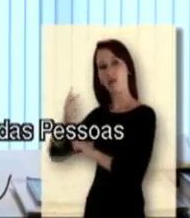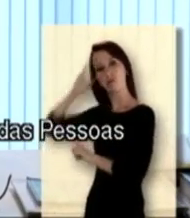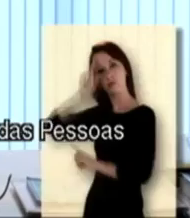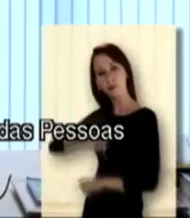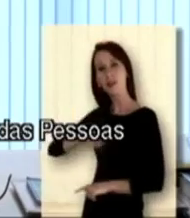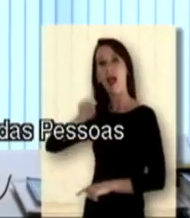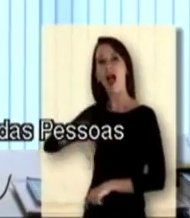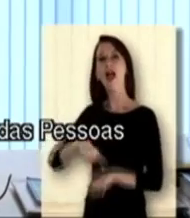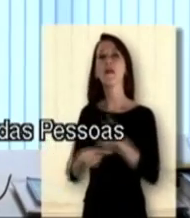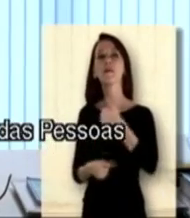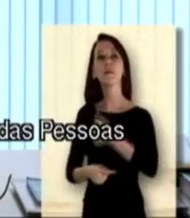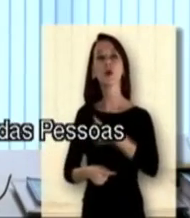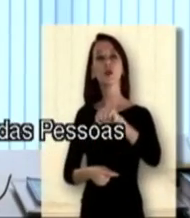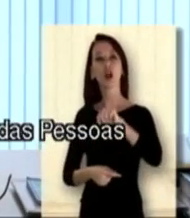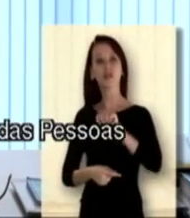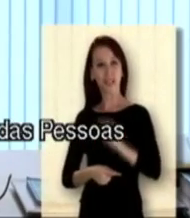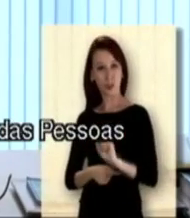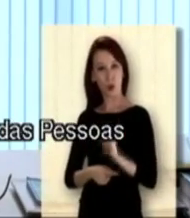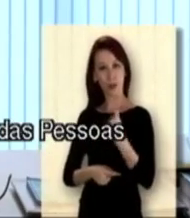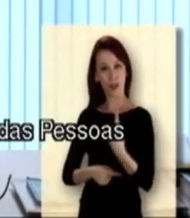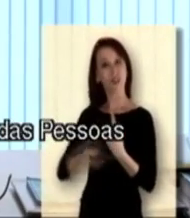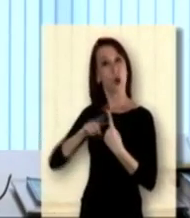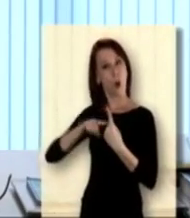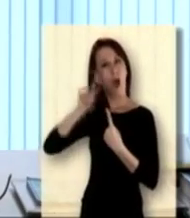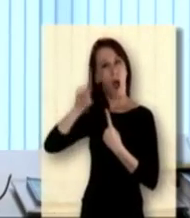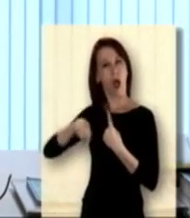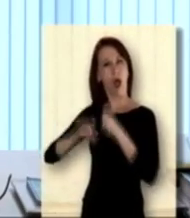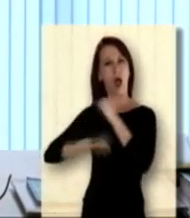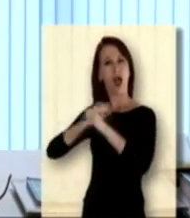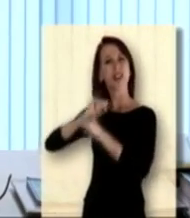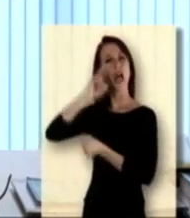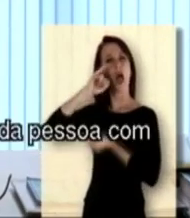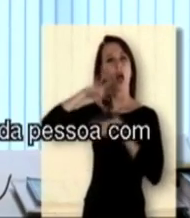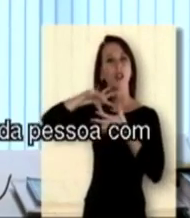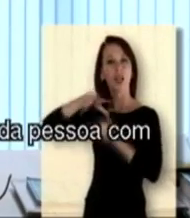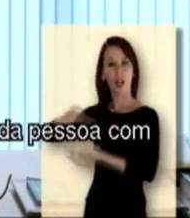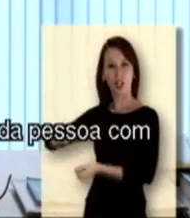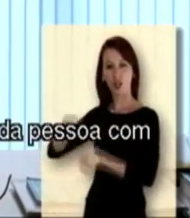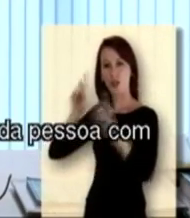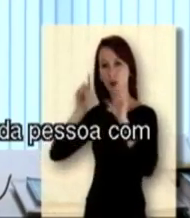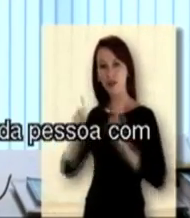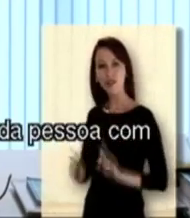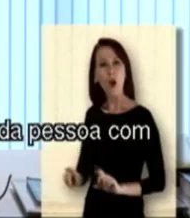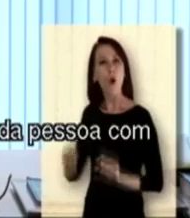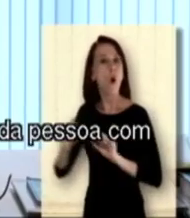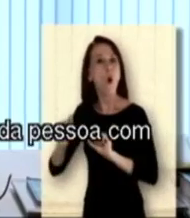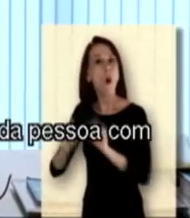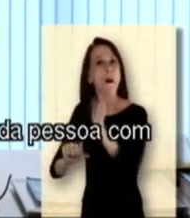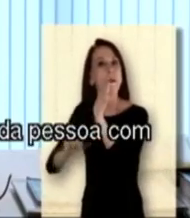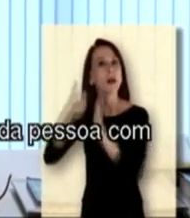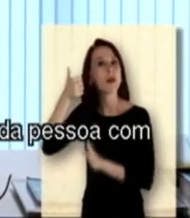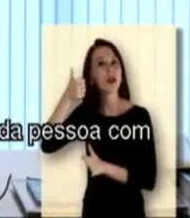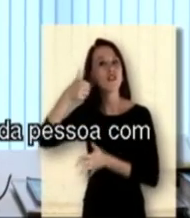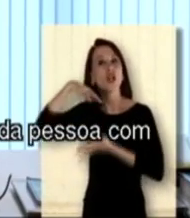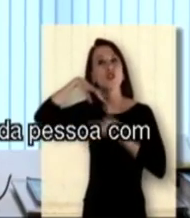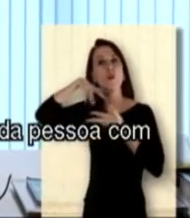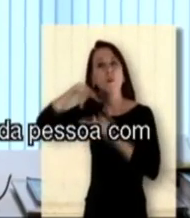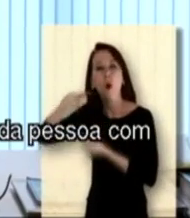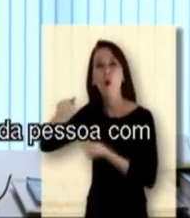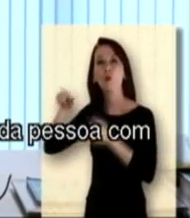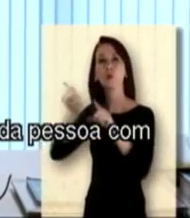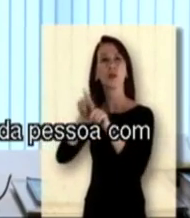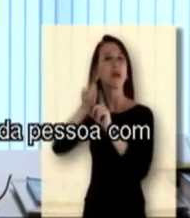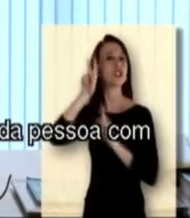seria o Ano Internacional das Pessoas Deficientes, foi pela primeira vez no mundo, na história da pessoa com